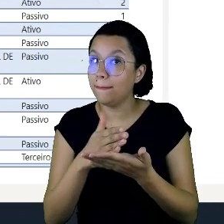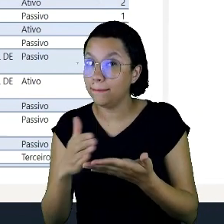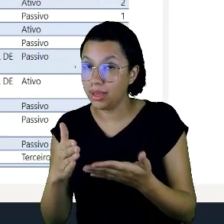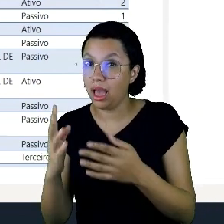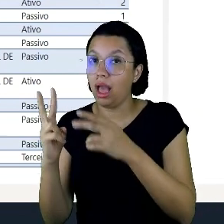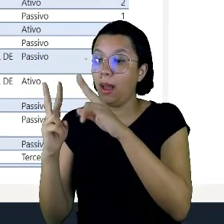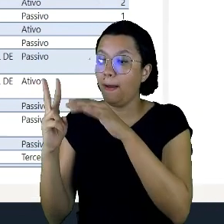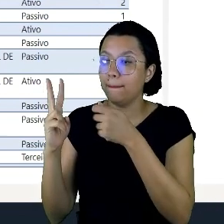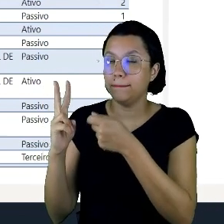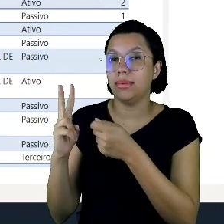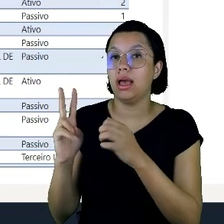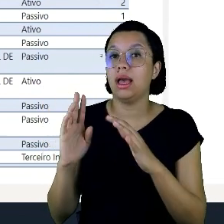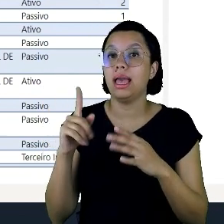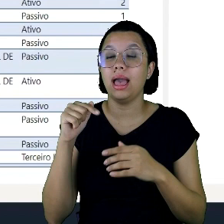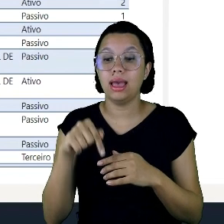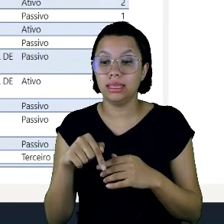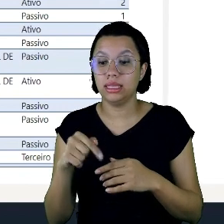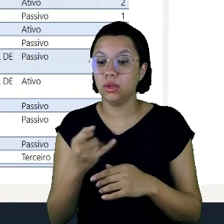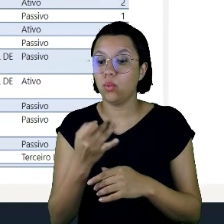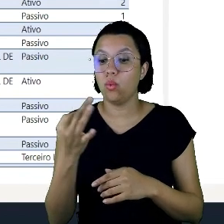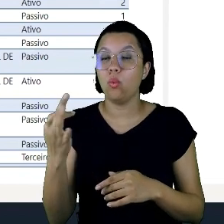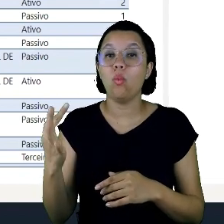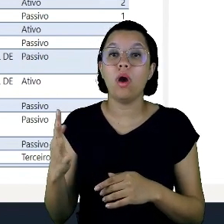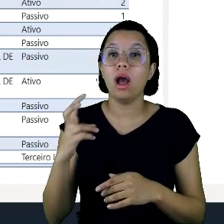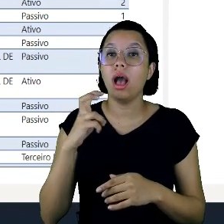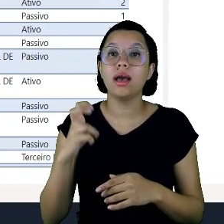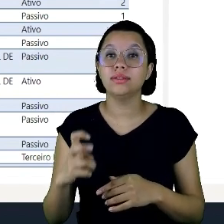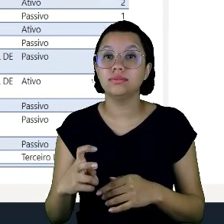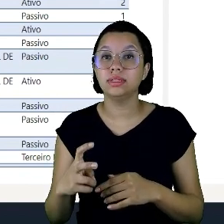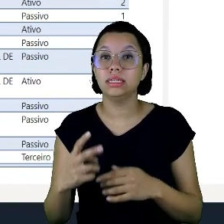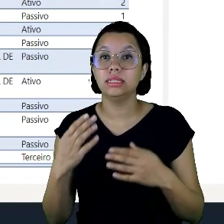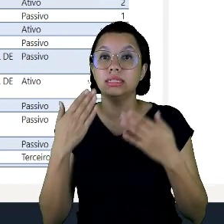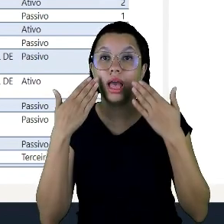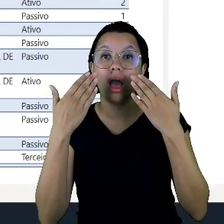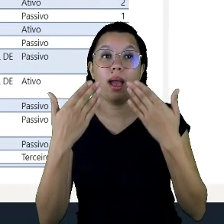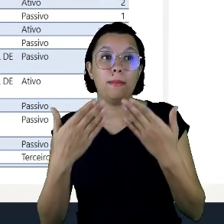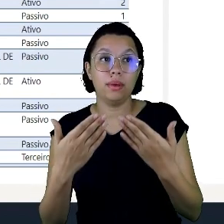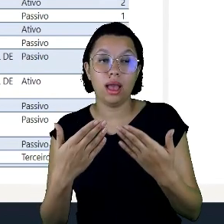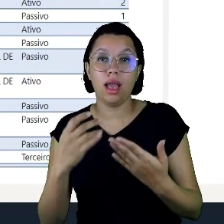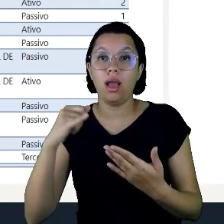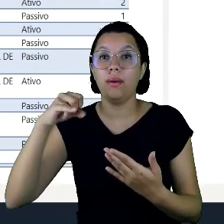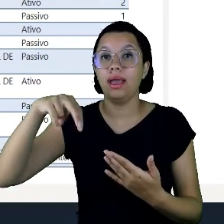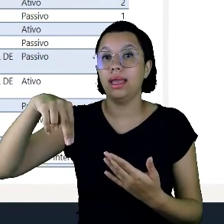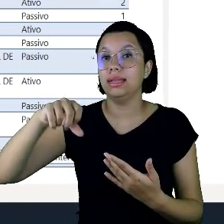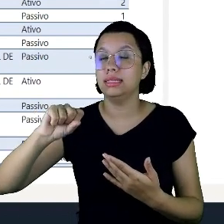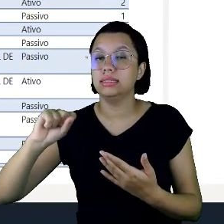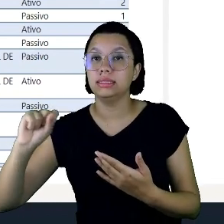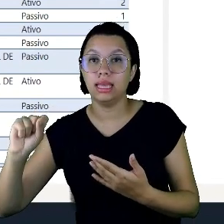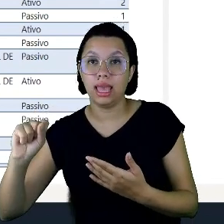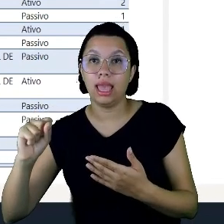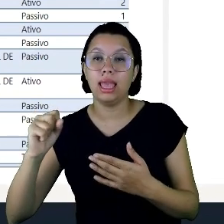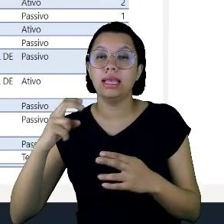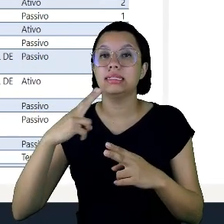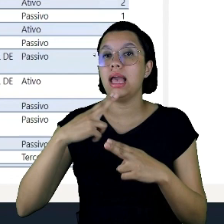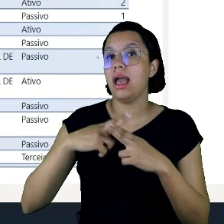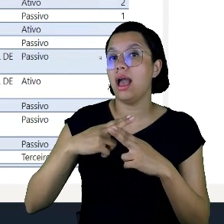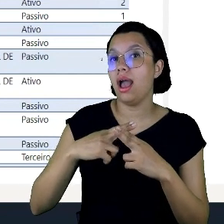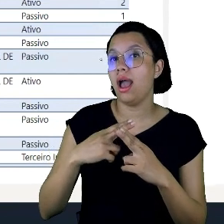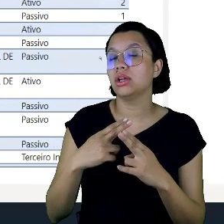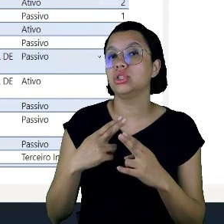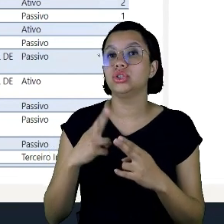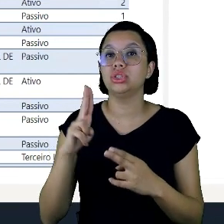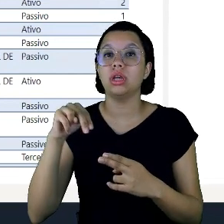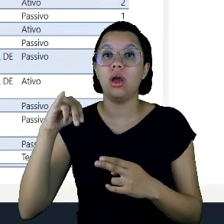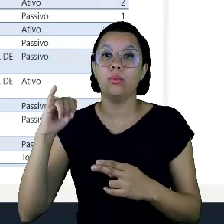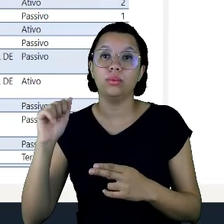aqui embaixo ele traz o total de processos, e aqui quantas vezes aparece o INSS, a